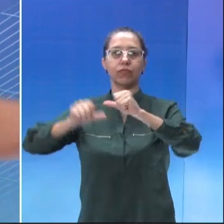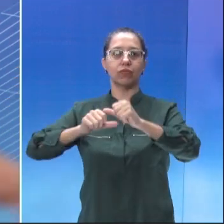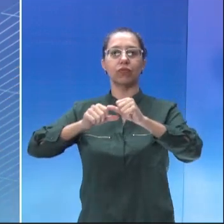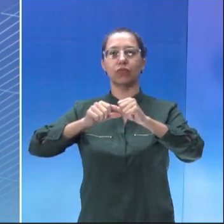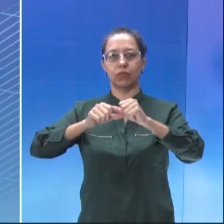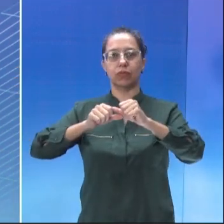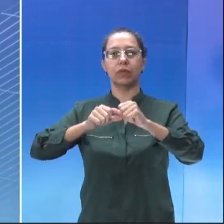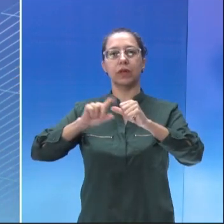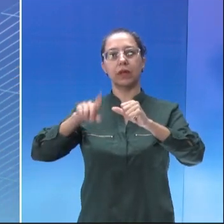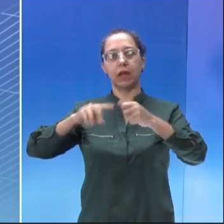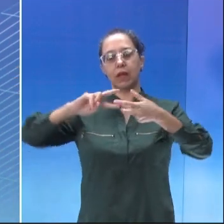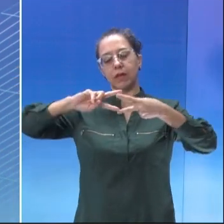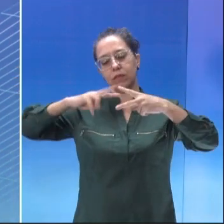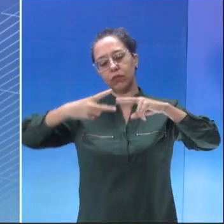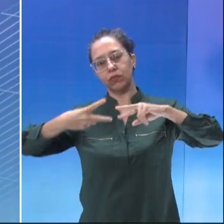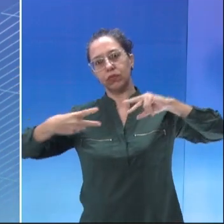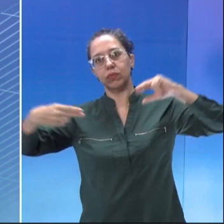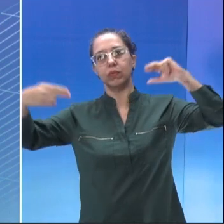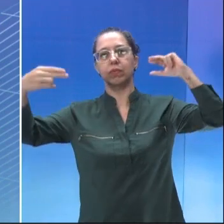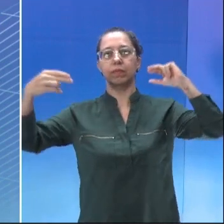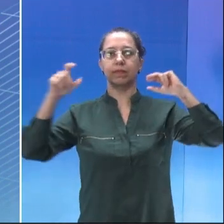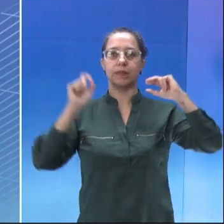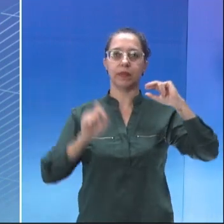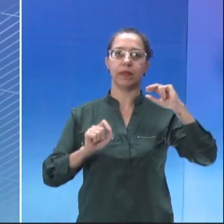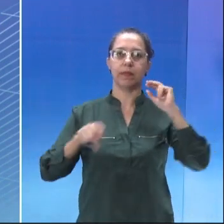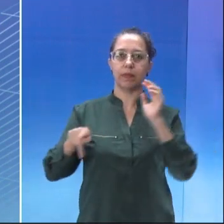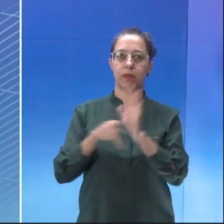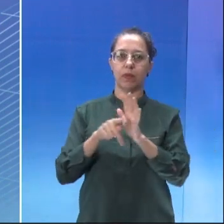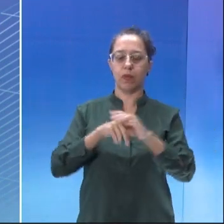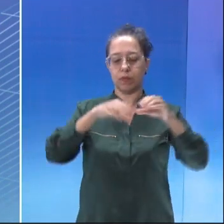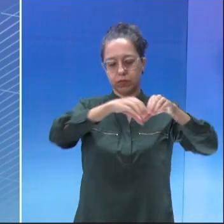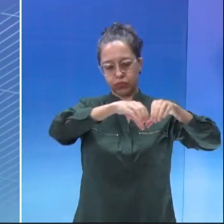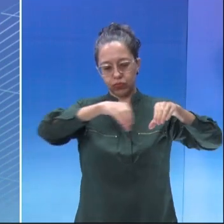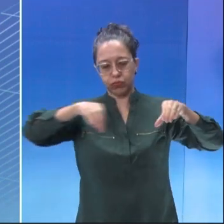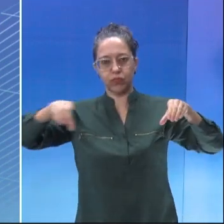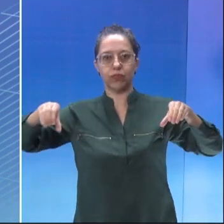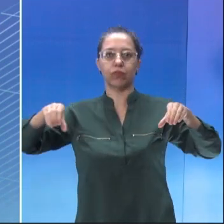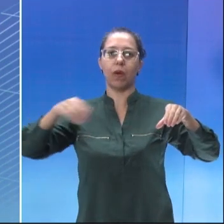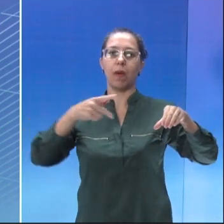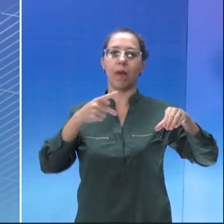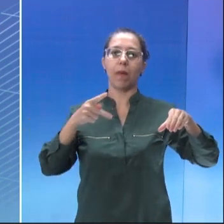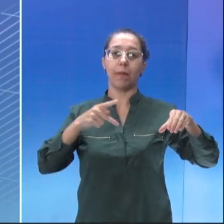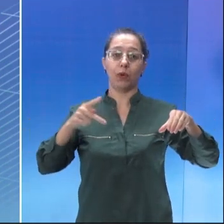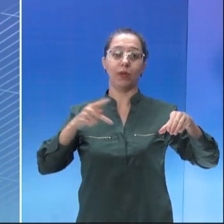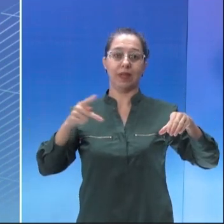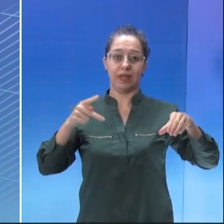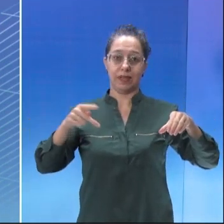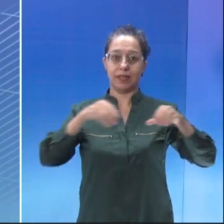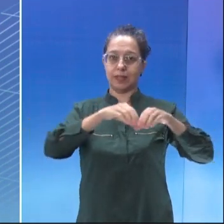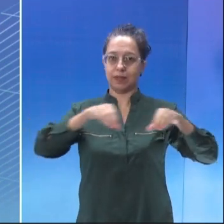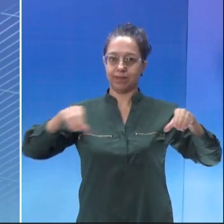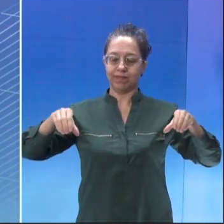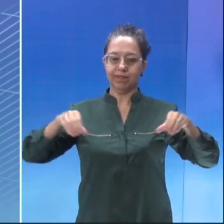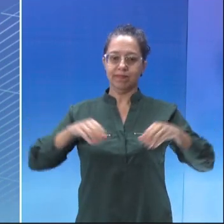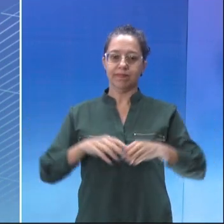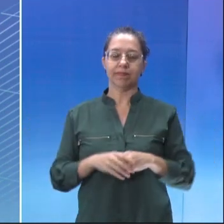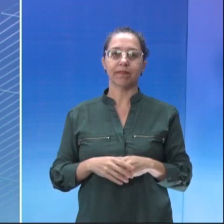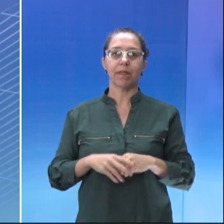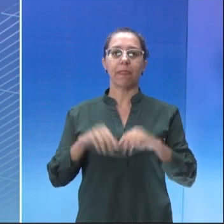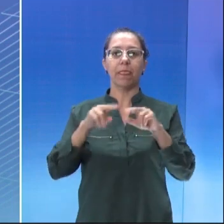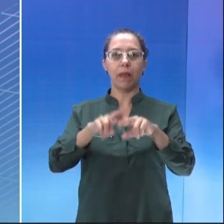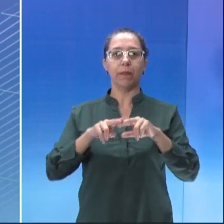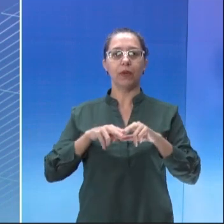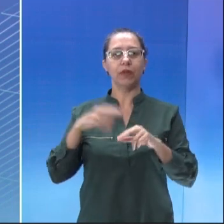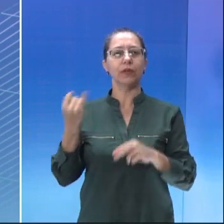longa cadeia que é a proteína. Se você quiser pesquisar um pouco, entender um pouco mais sobre a